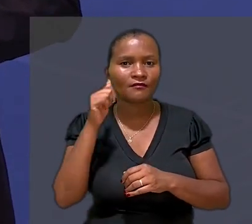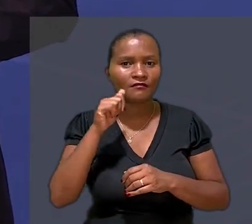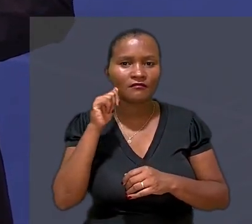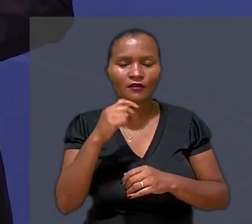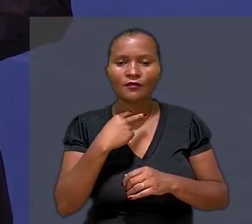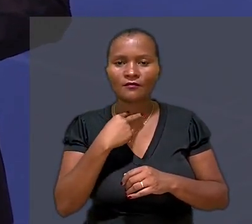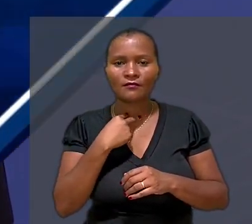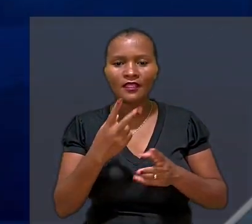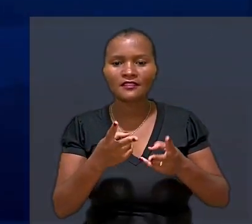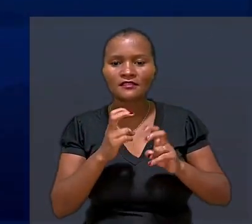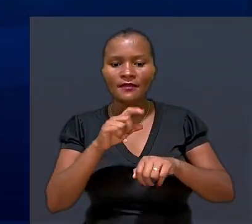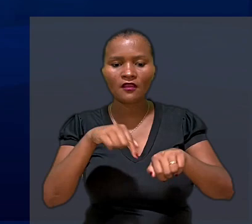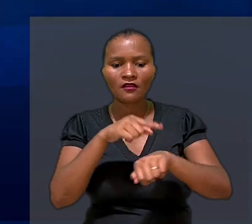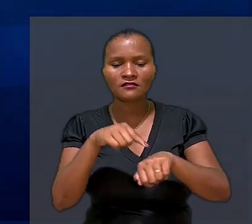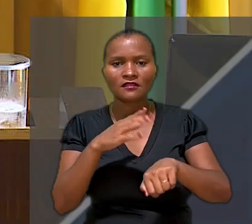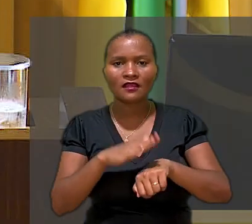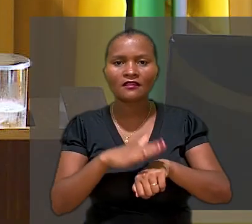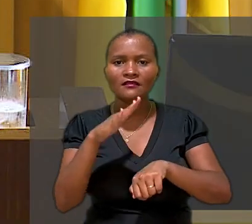de hoje.